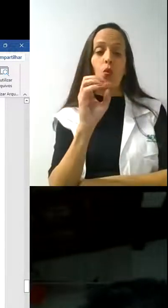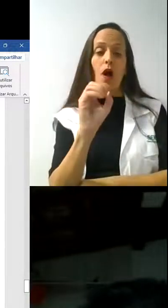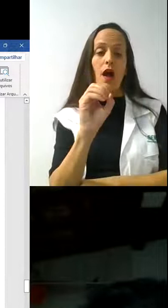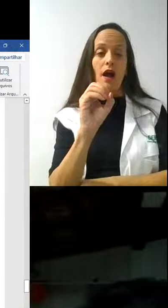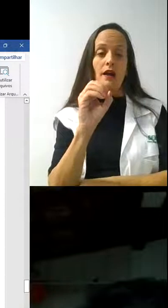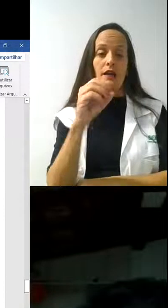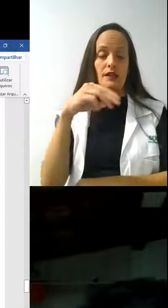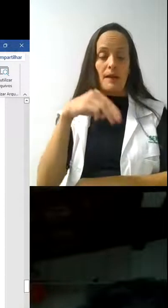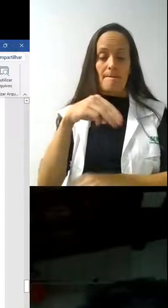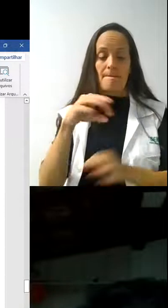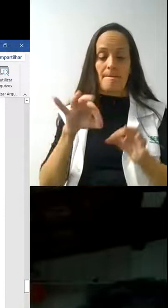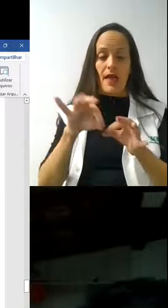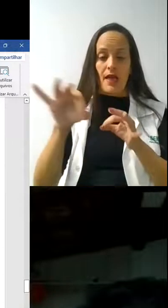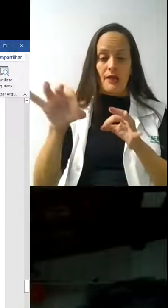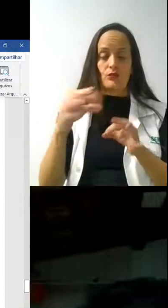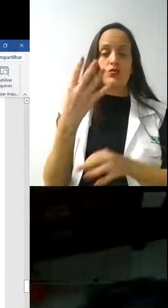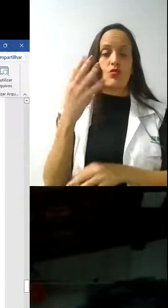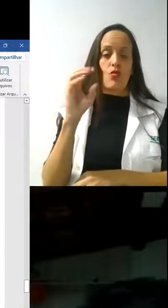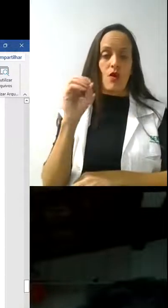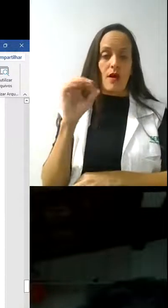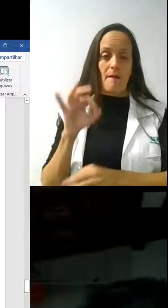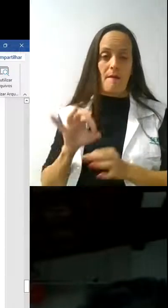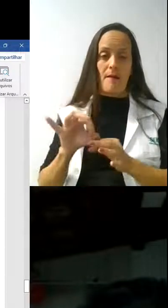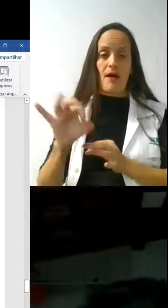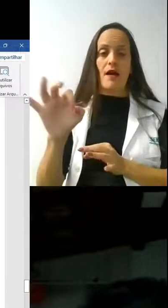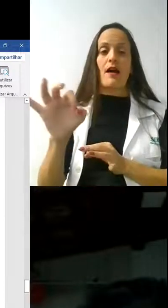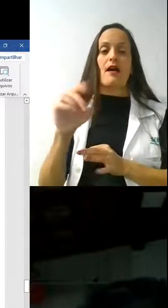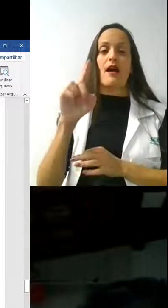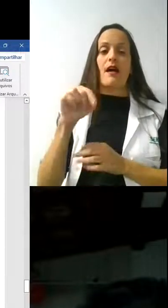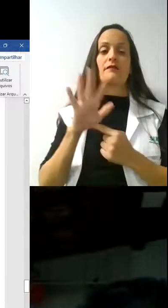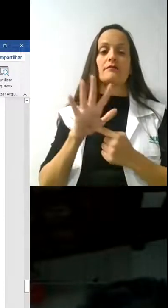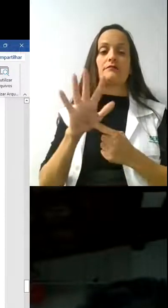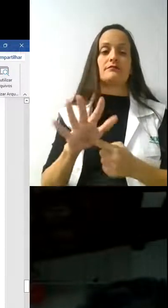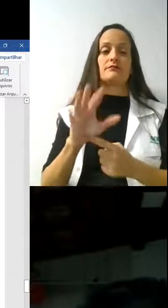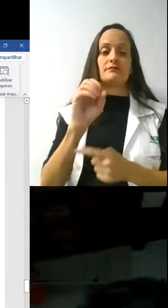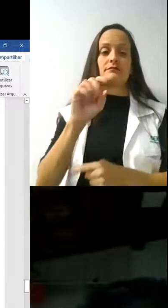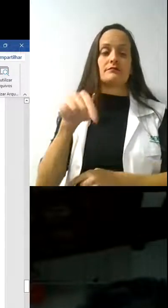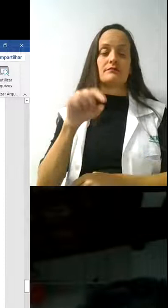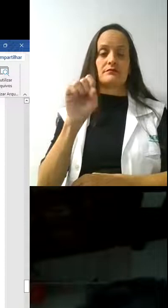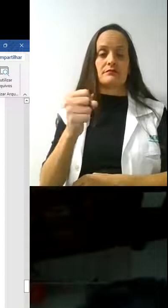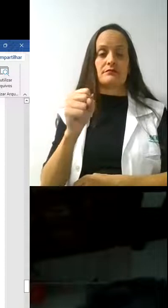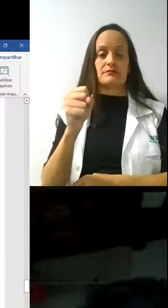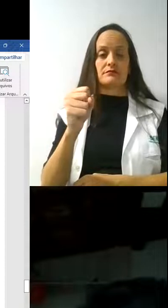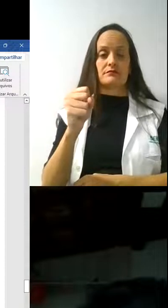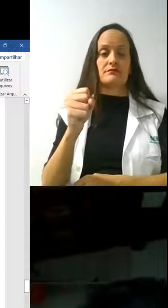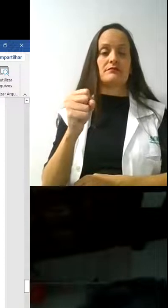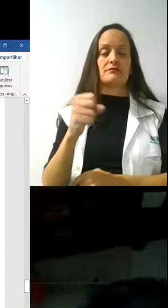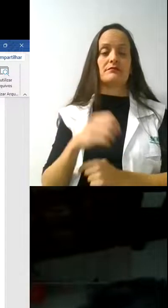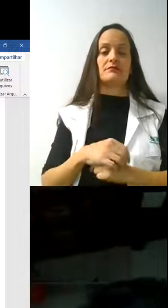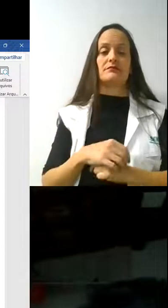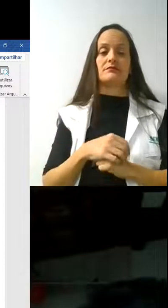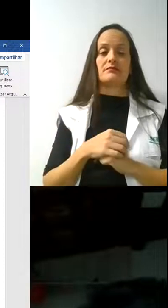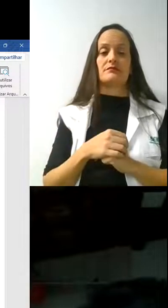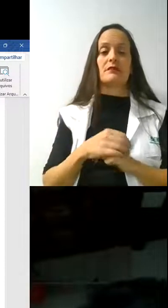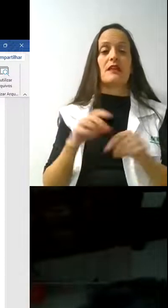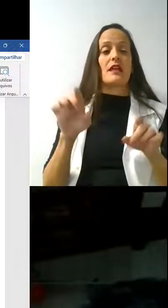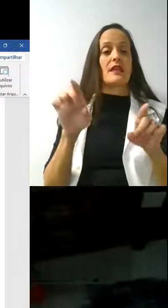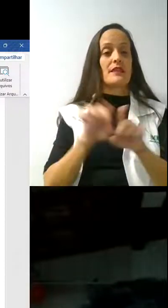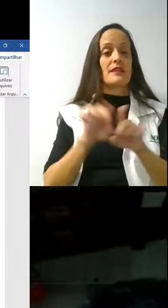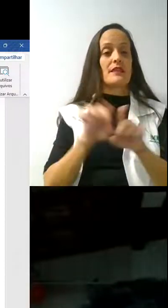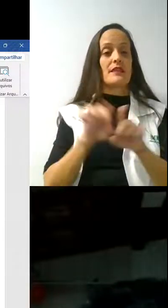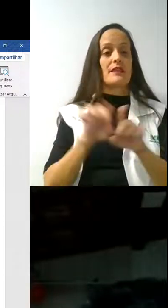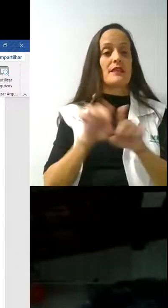representado na escala de 1 para 50 equivale a 0,8 metros, certo? E aqui o mesmo passo. Para milímetro eu